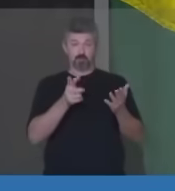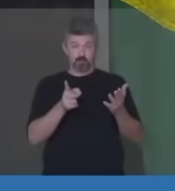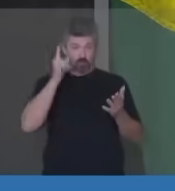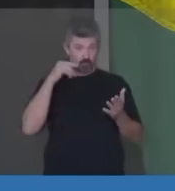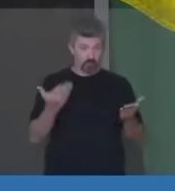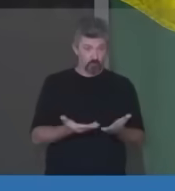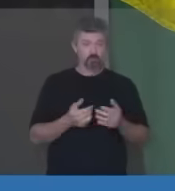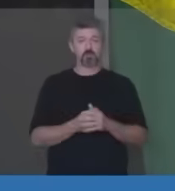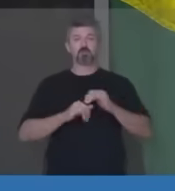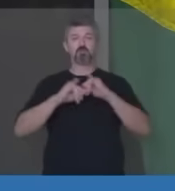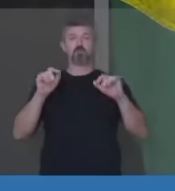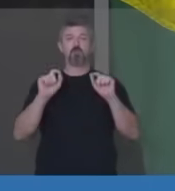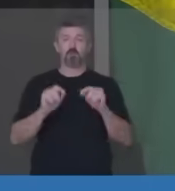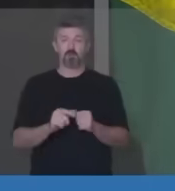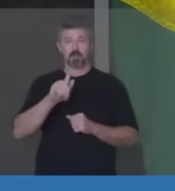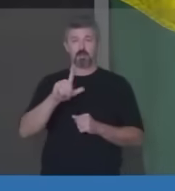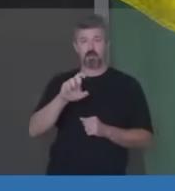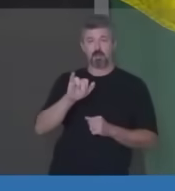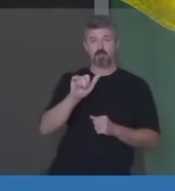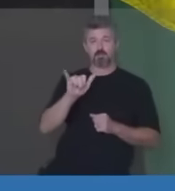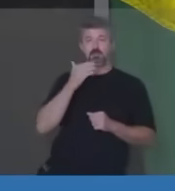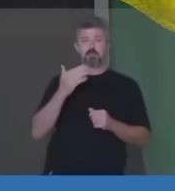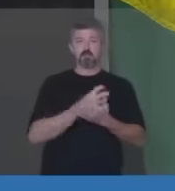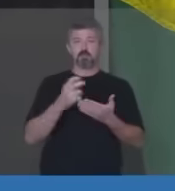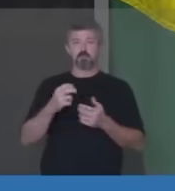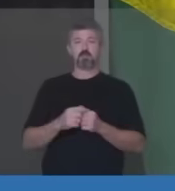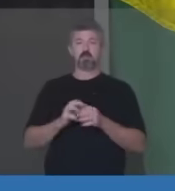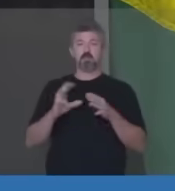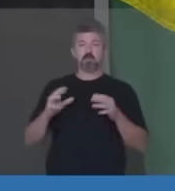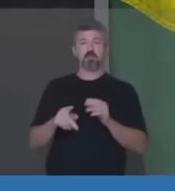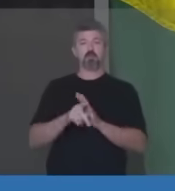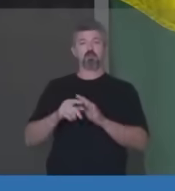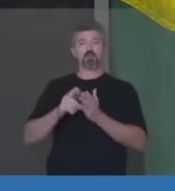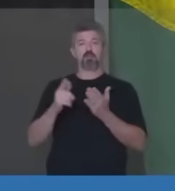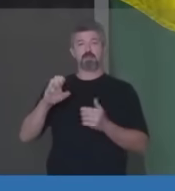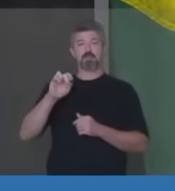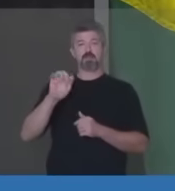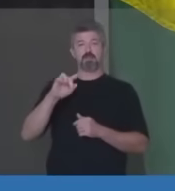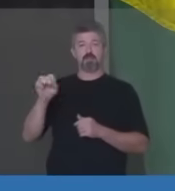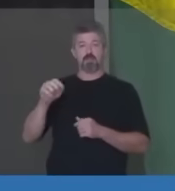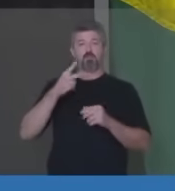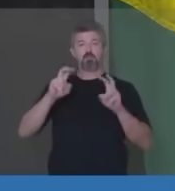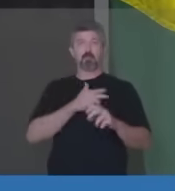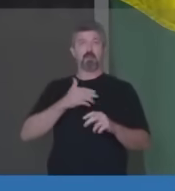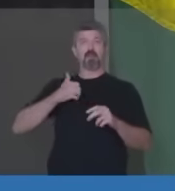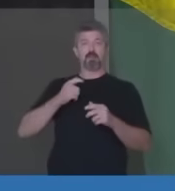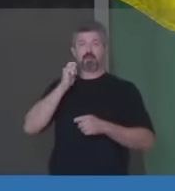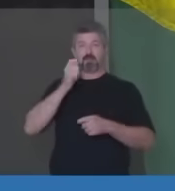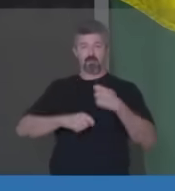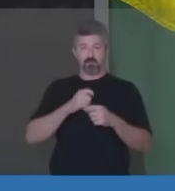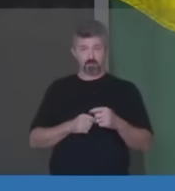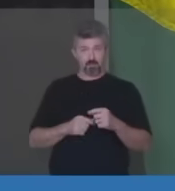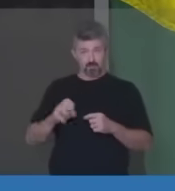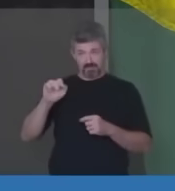e de hoje, noticiam. Gleisi Hoffmann insinua pedir cassação de concessão do Estadão por criar história da dama do tráfico. Estadão avalia